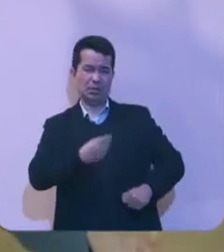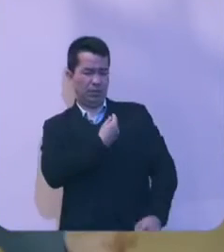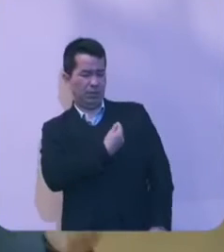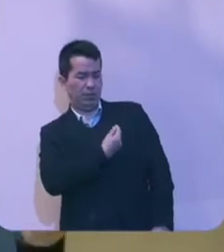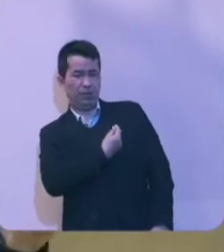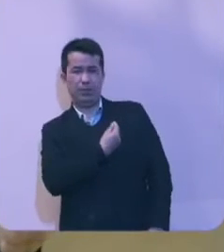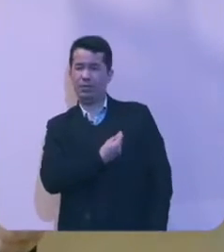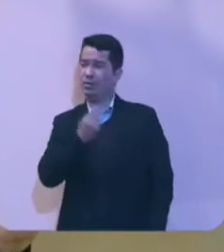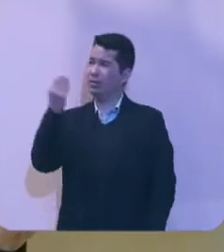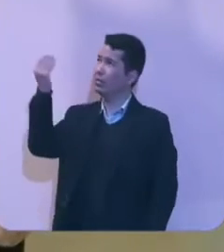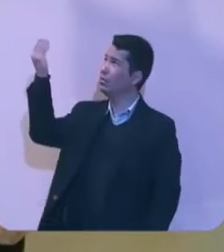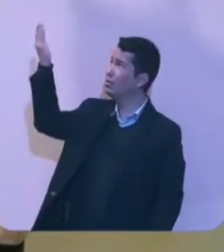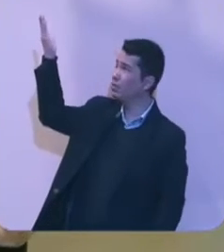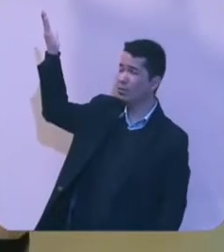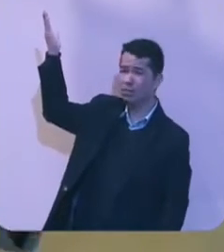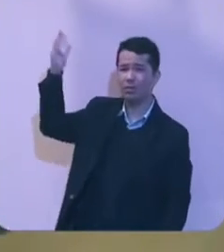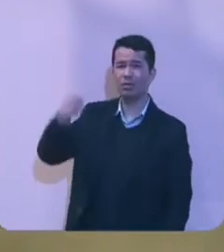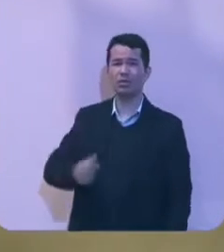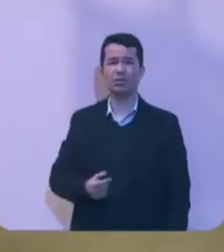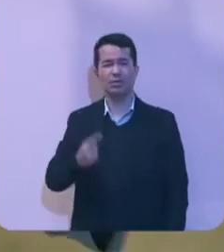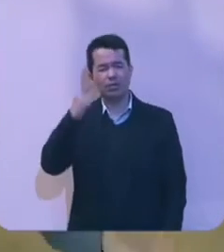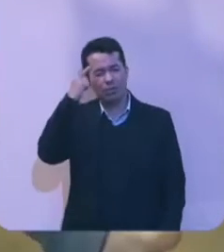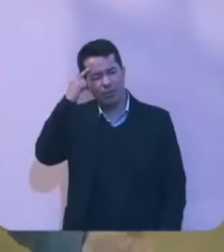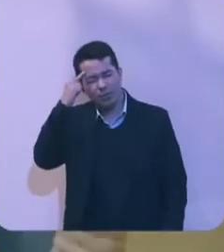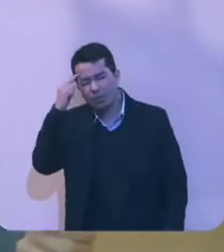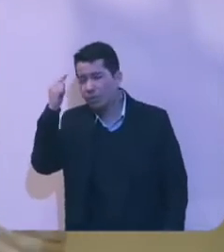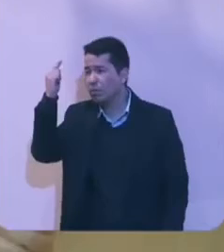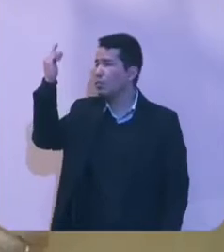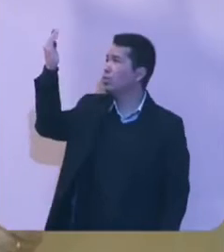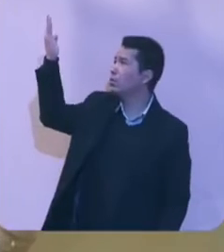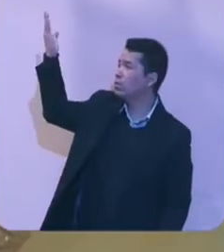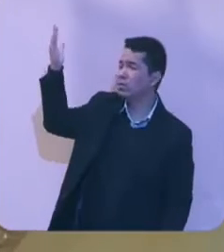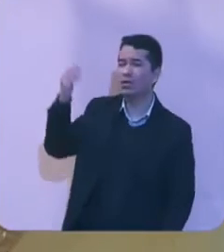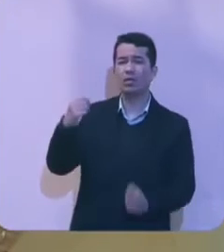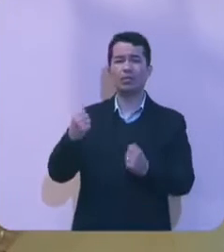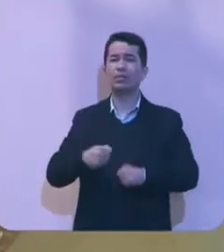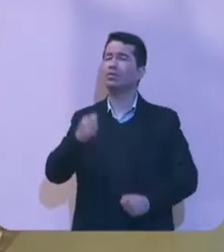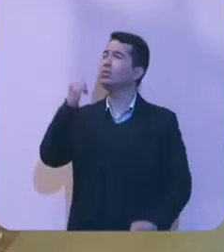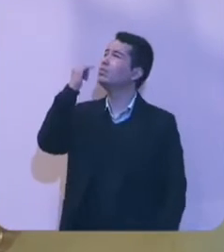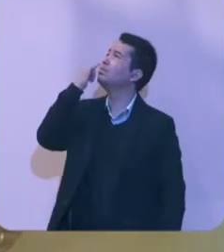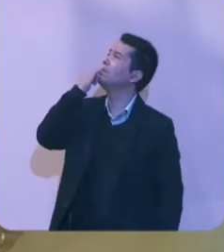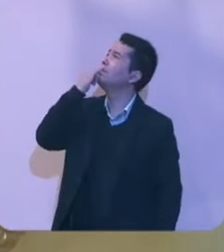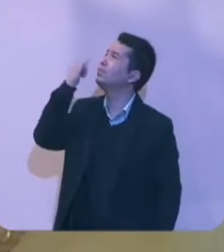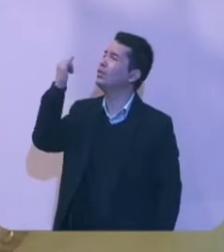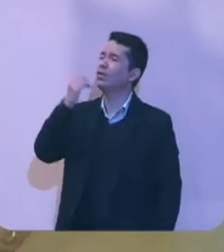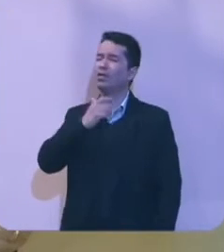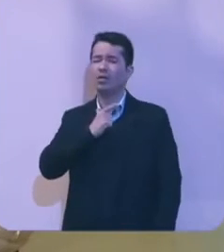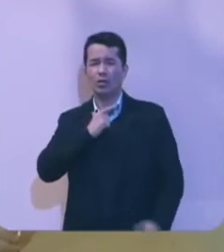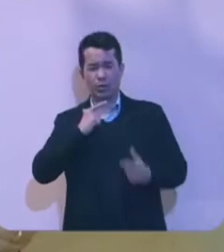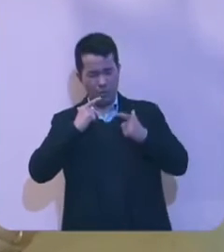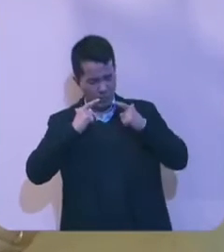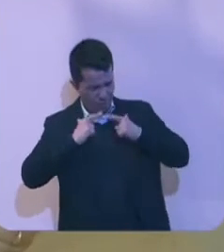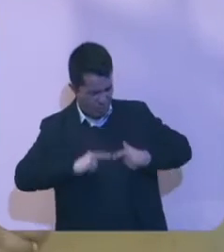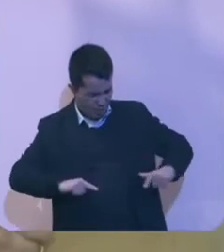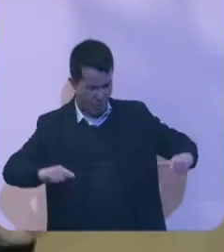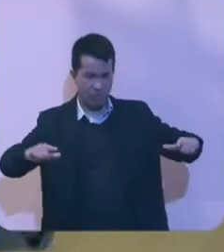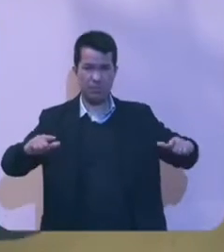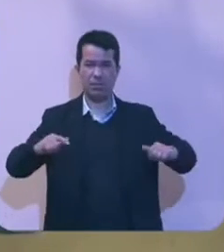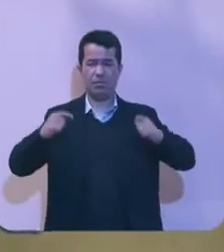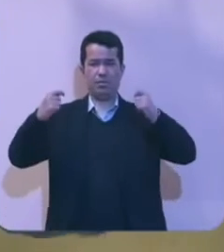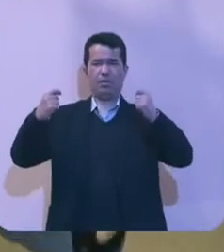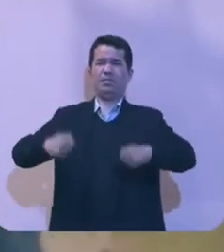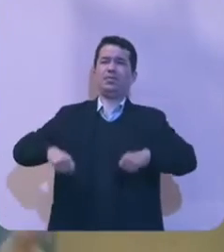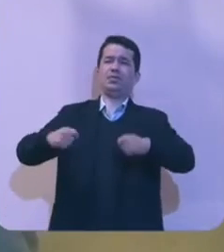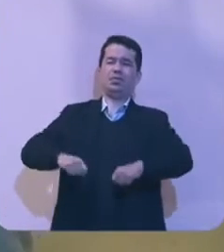se entregar, que a gente tem que ter os nossos pecados perdoados, que a gente tem que ser, a nossa vida tem que